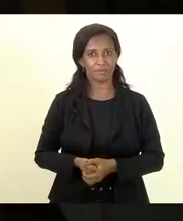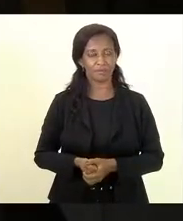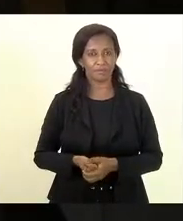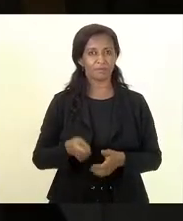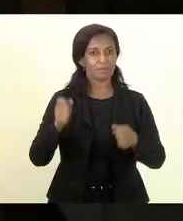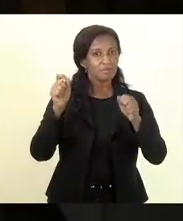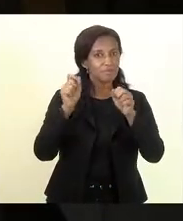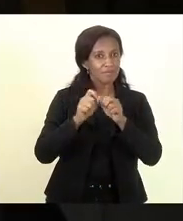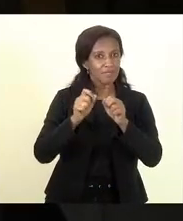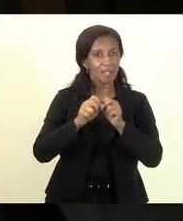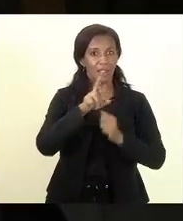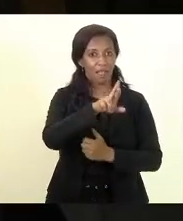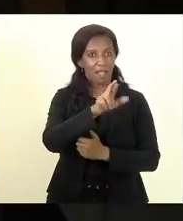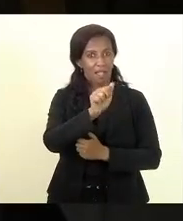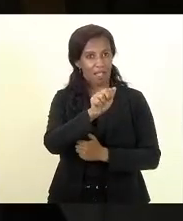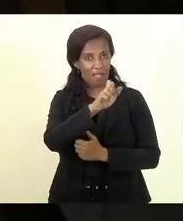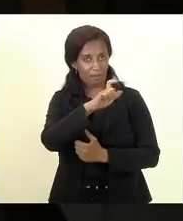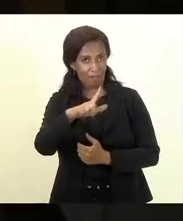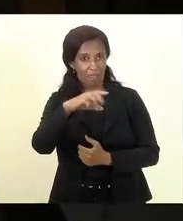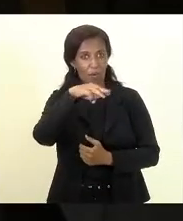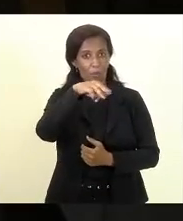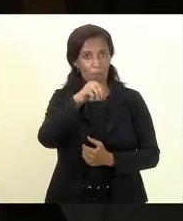praticado pelo Rafael Montenegro,